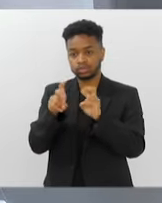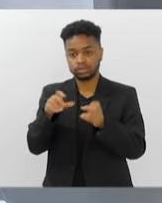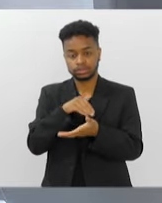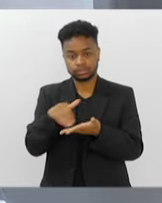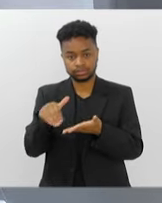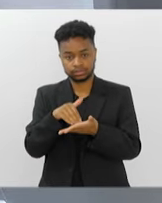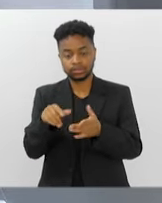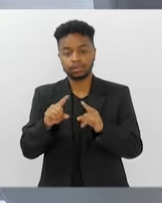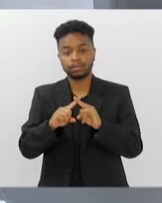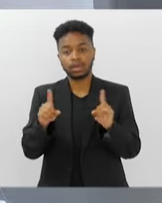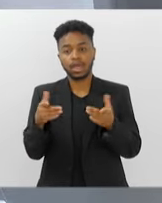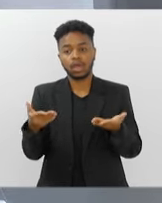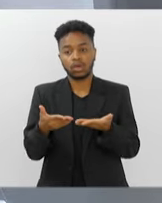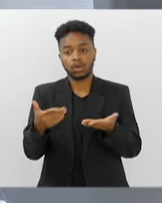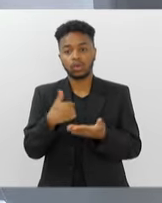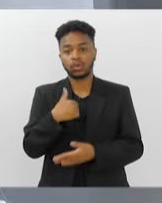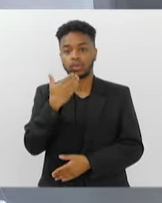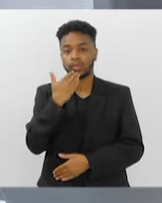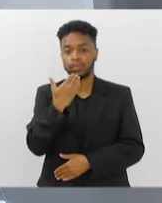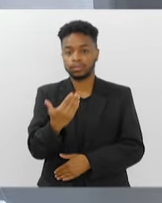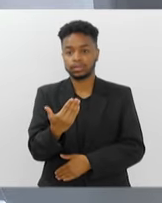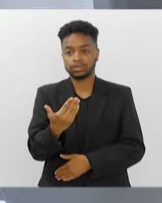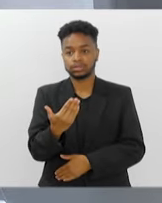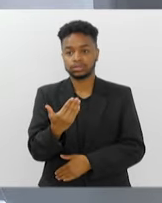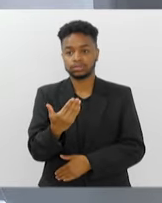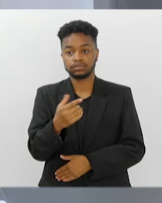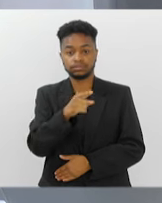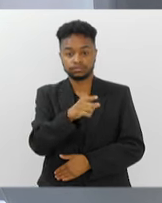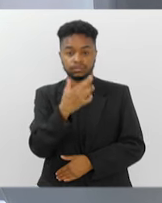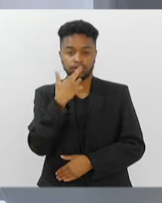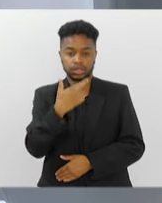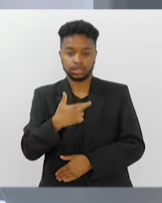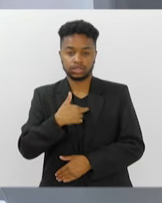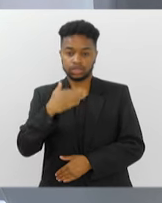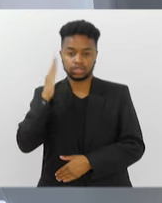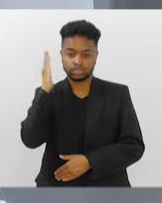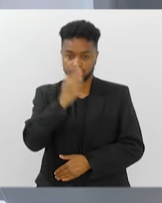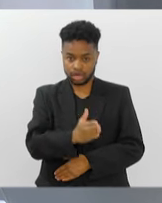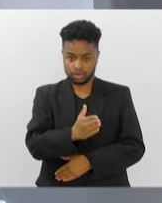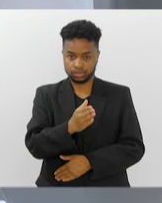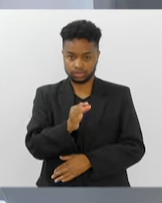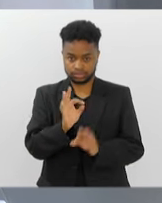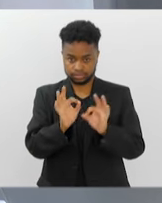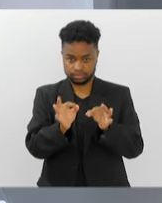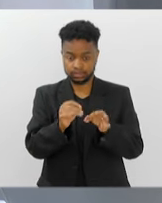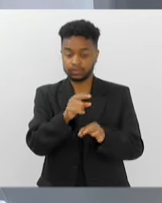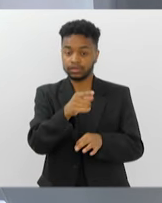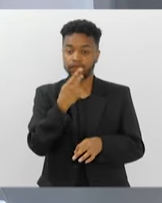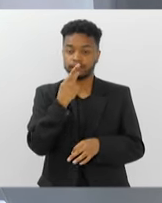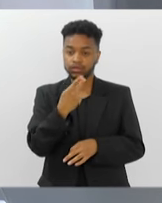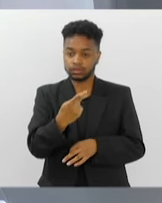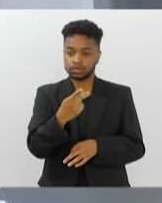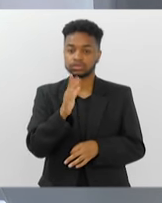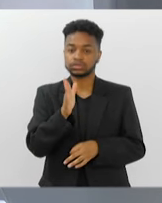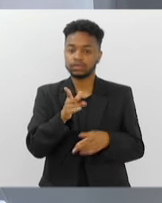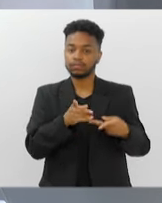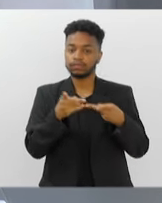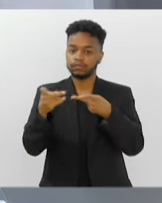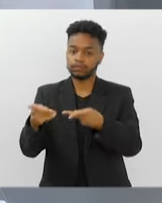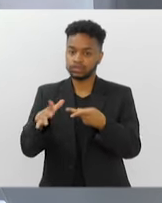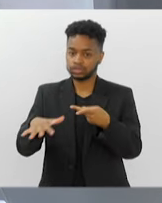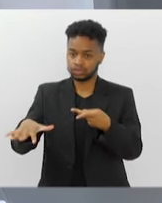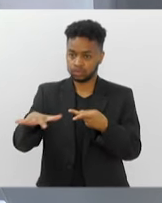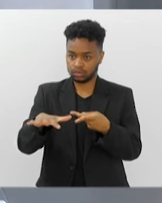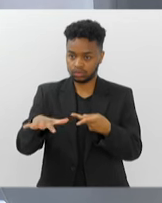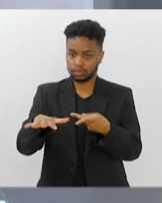e agora então vou pedir para vossa senhoria responder de maneira bem objetiva o senhor disse que teve algumas vezes lá